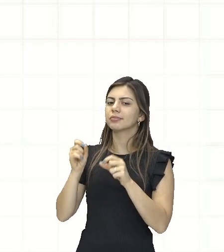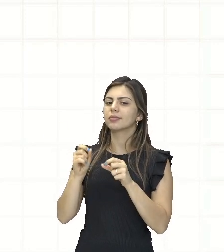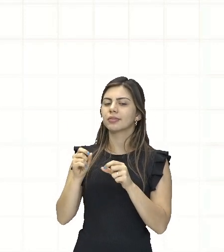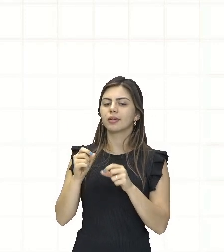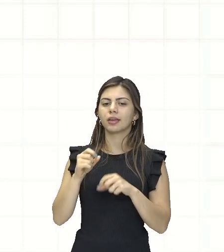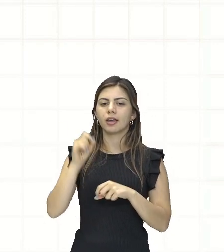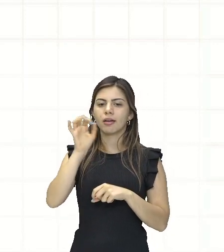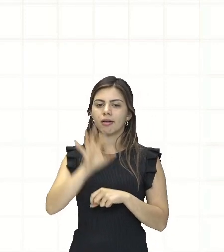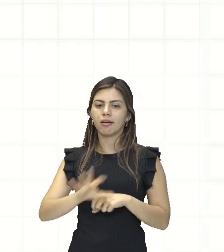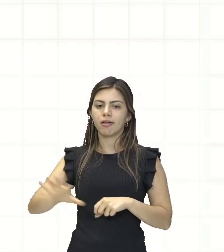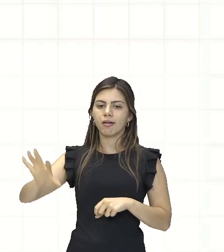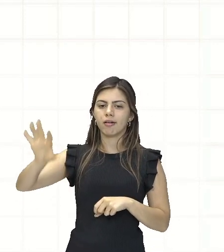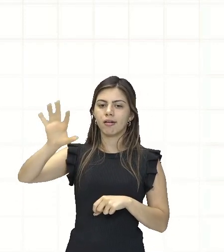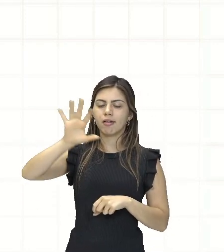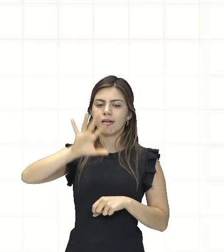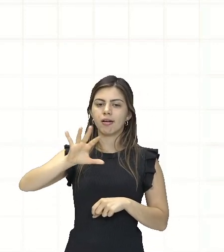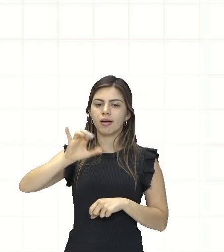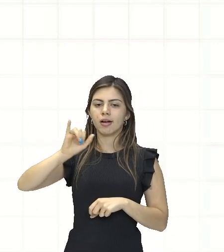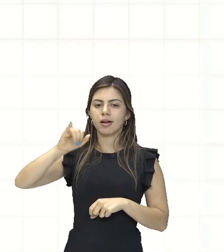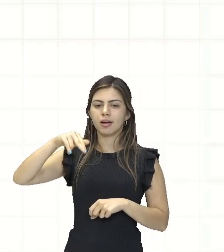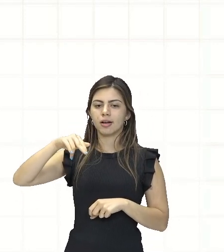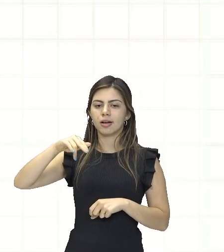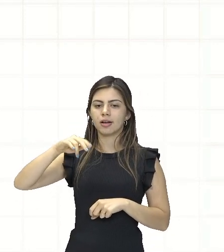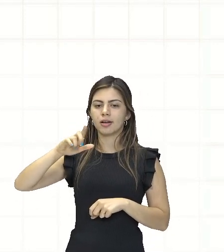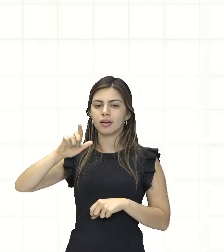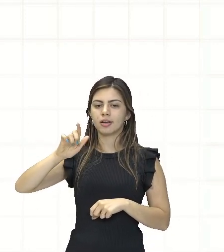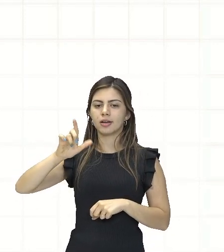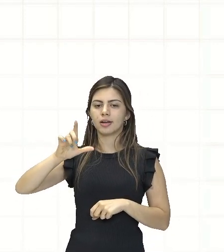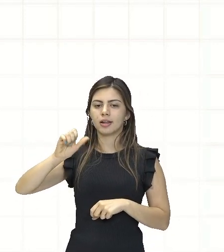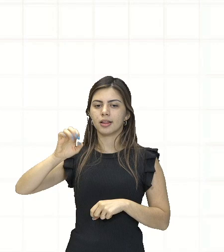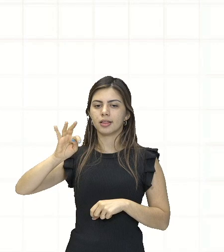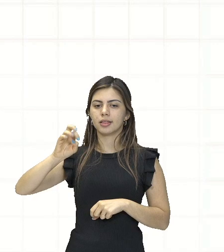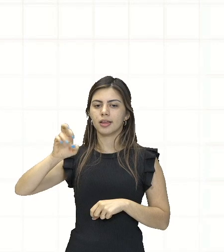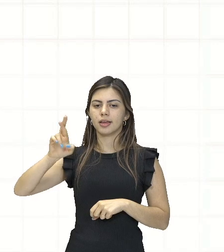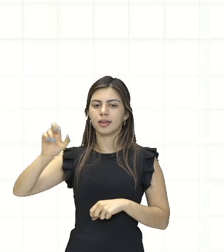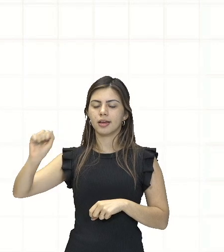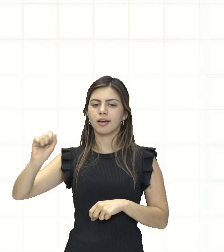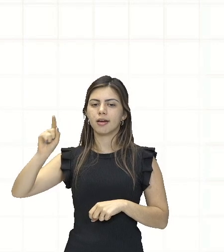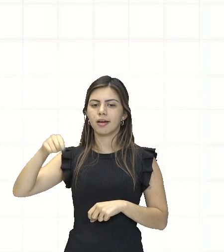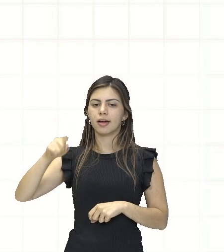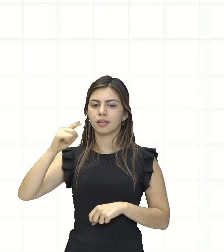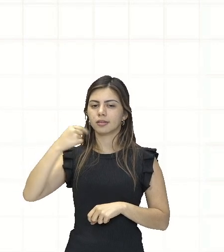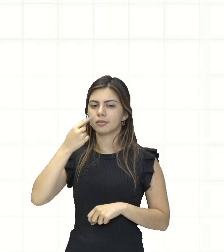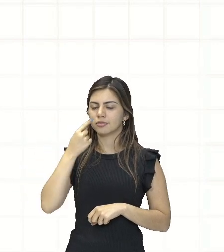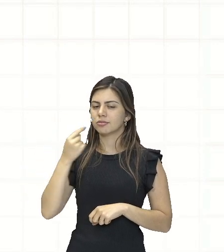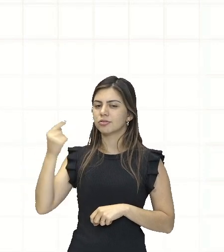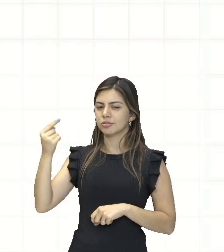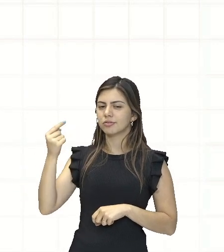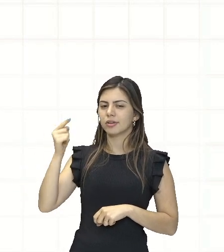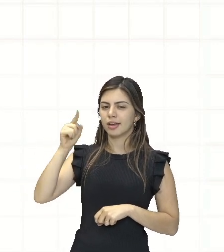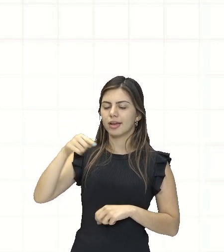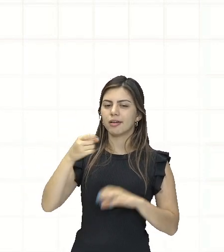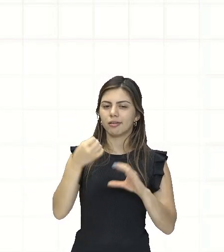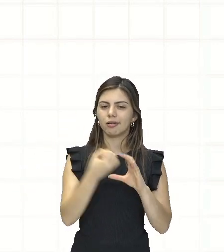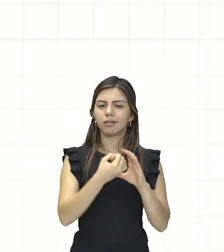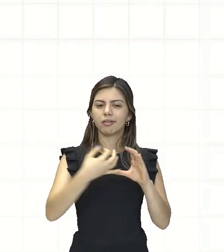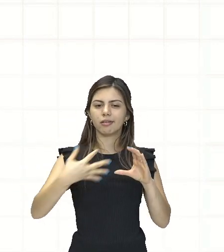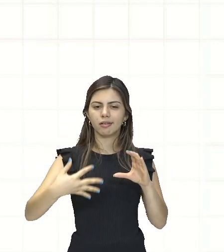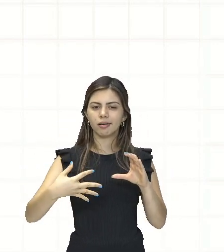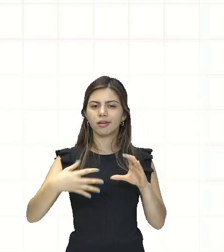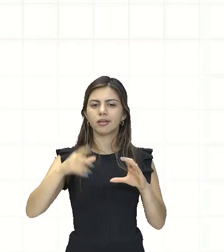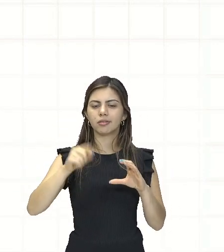território inglês ele está com uma barreira aqui vermelha, né? Que eu posso aqui caracterizar como